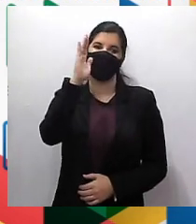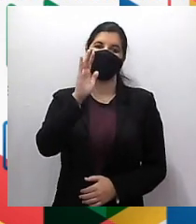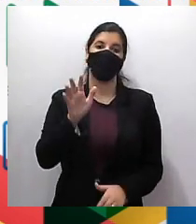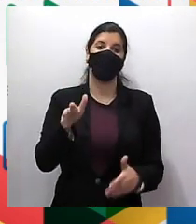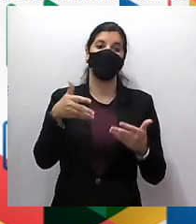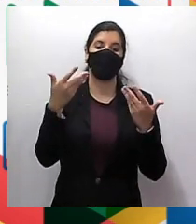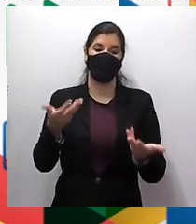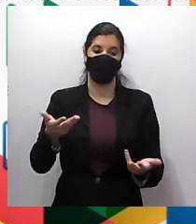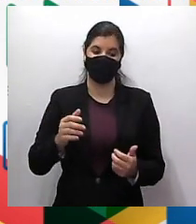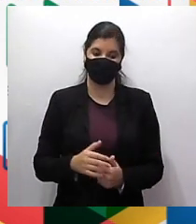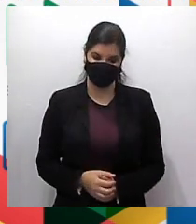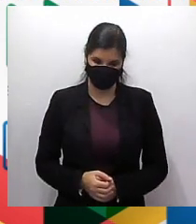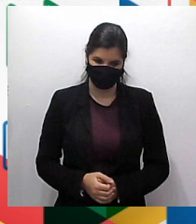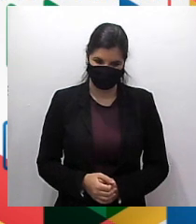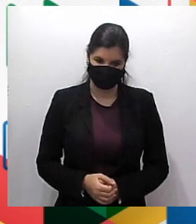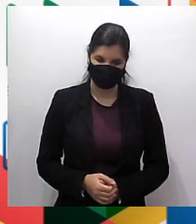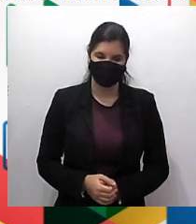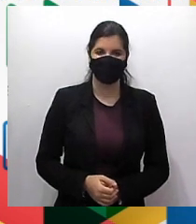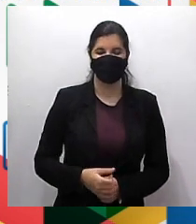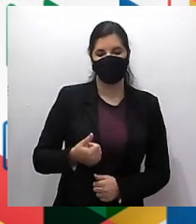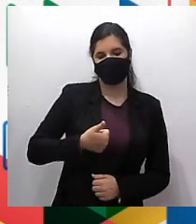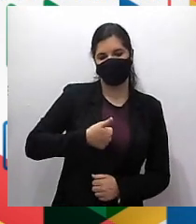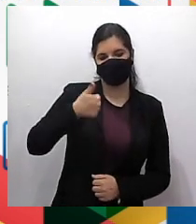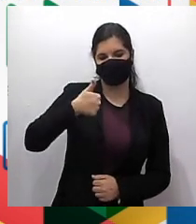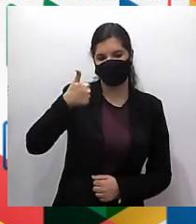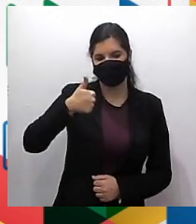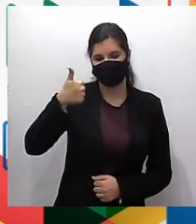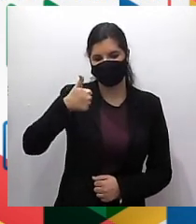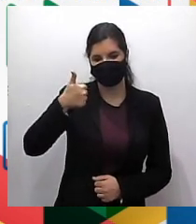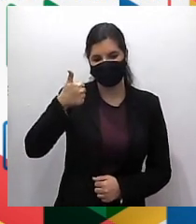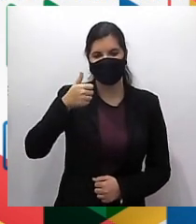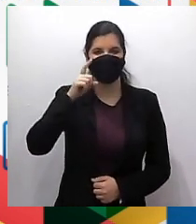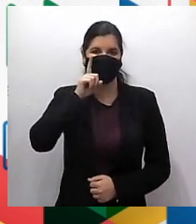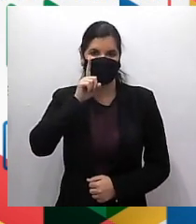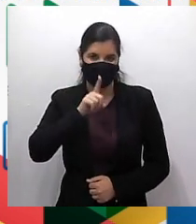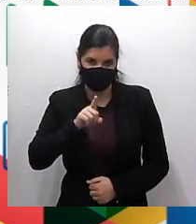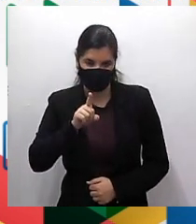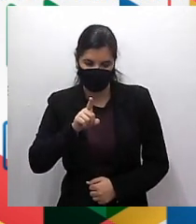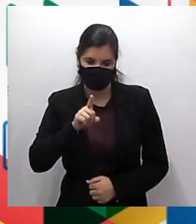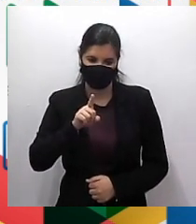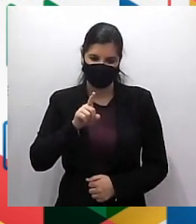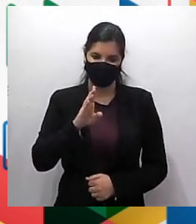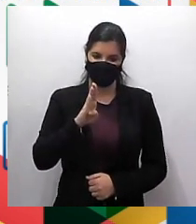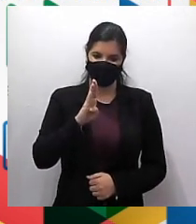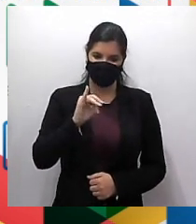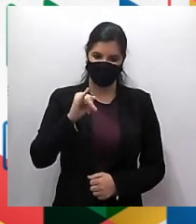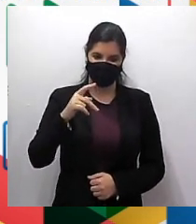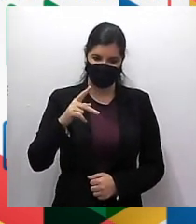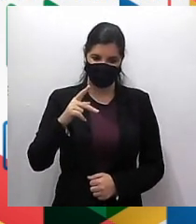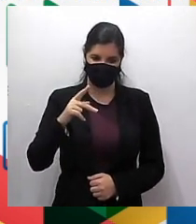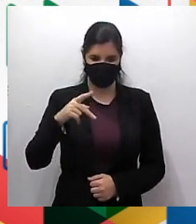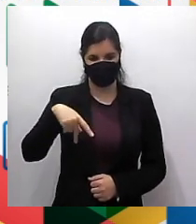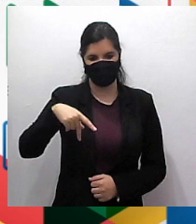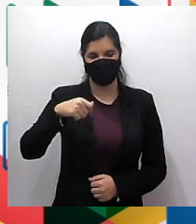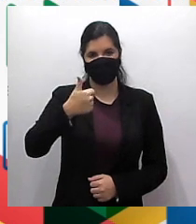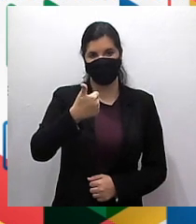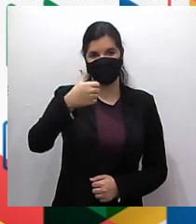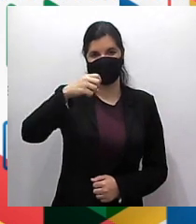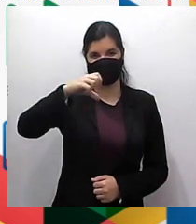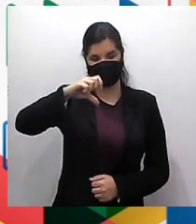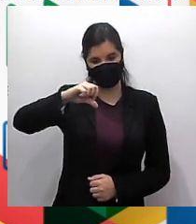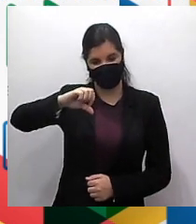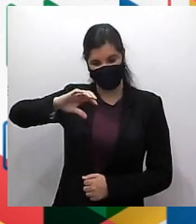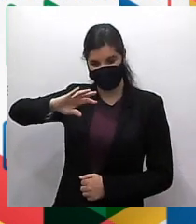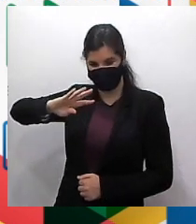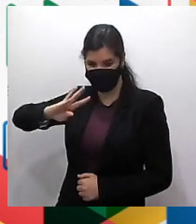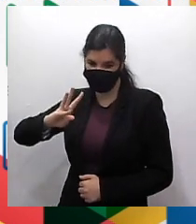são as potências econômicas? Eu coloco para vocês em sequência aqui, ó, os Estados Unidos, né, que tem um PIB acima de 19 trilhões de